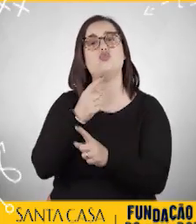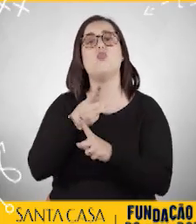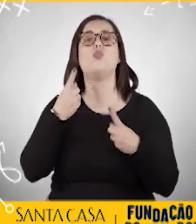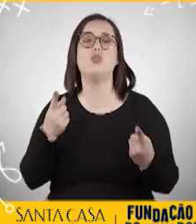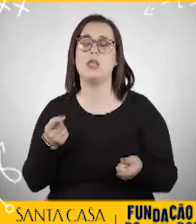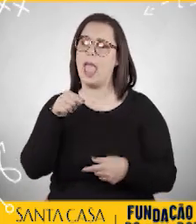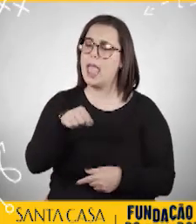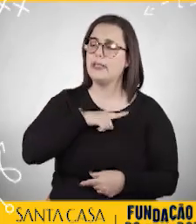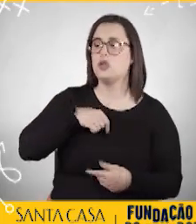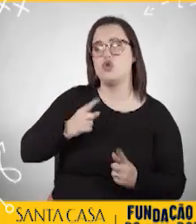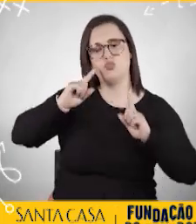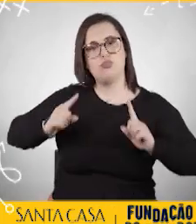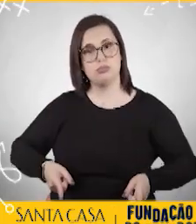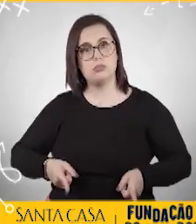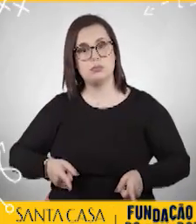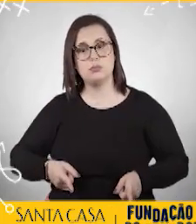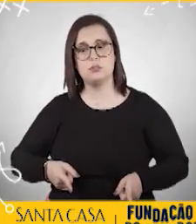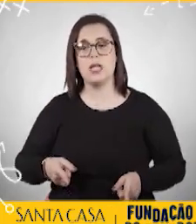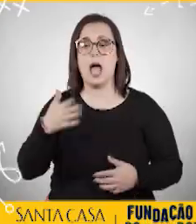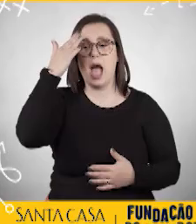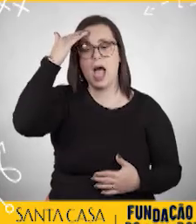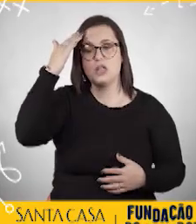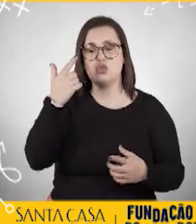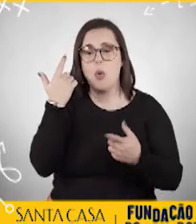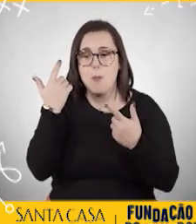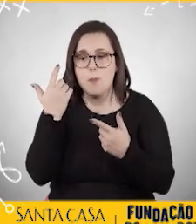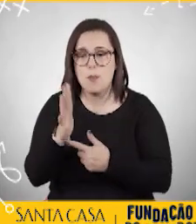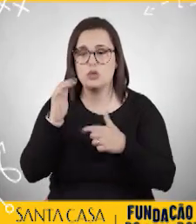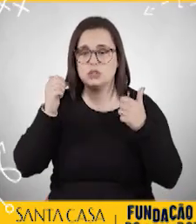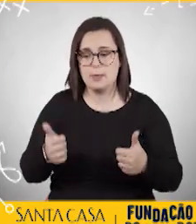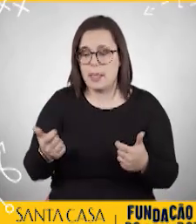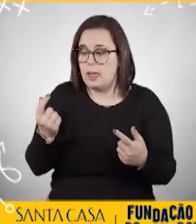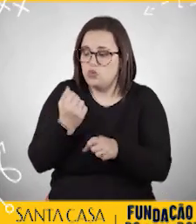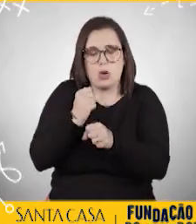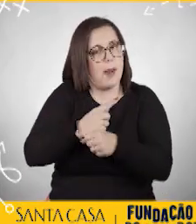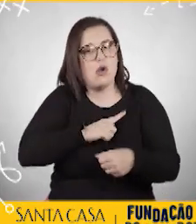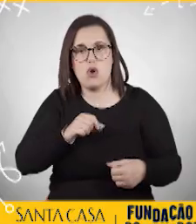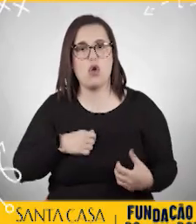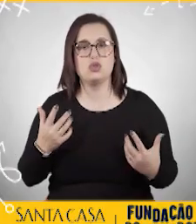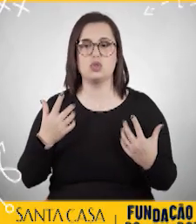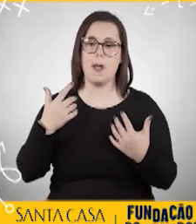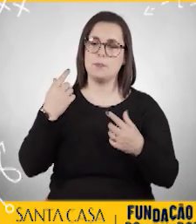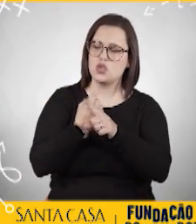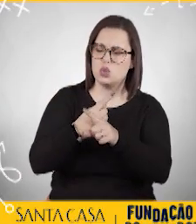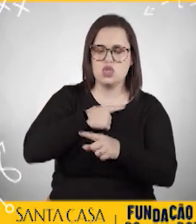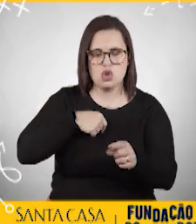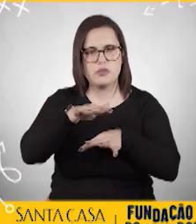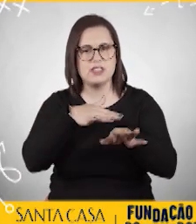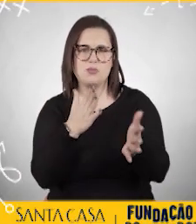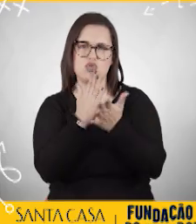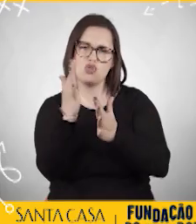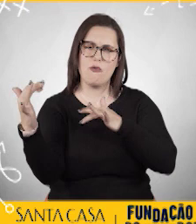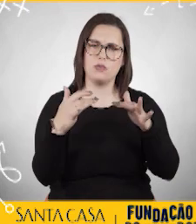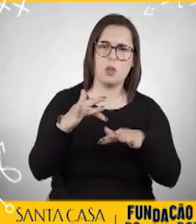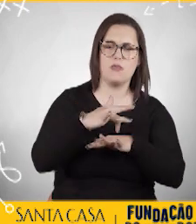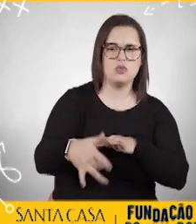porque é aí que se começa. Acho que mostra muito daquilo que tem sido o trabalho que estamos a fazer, não